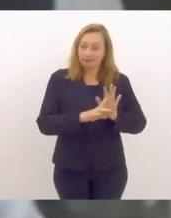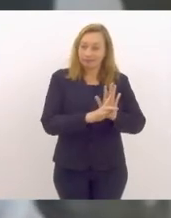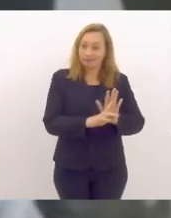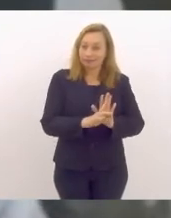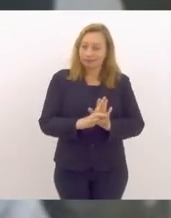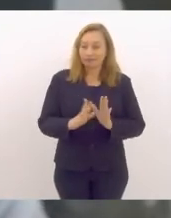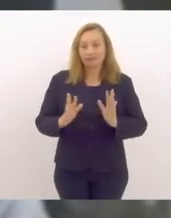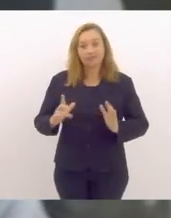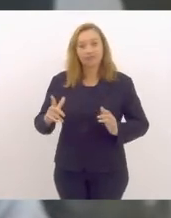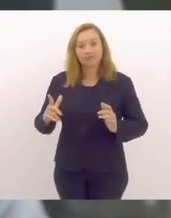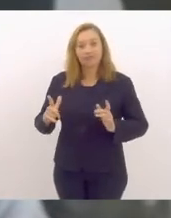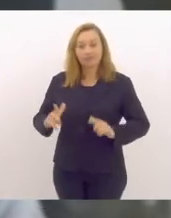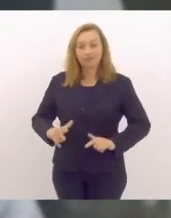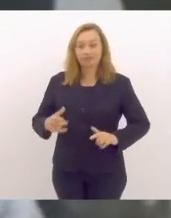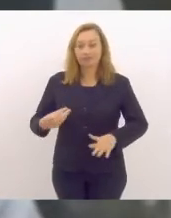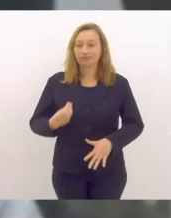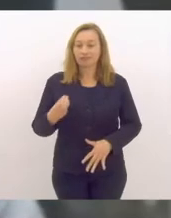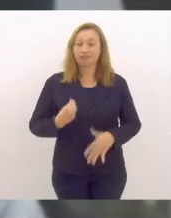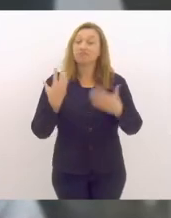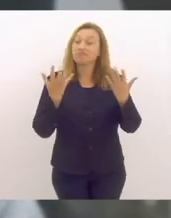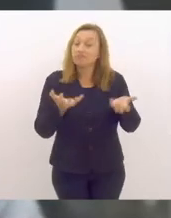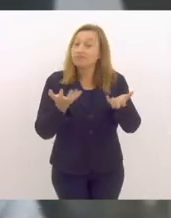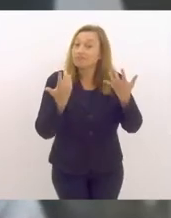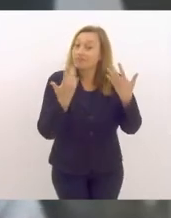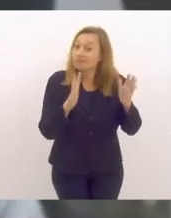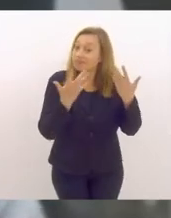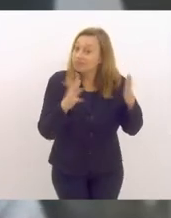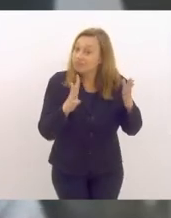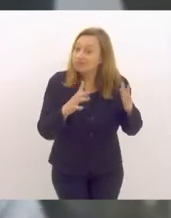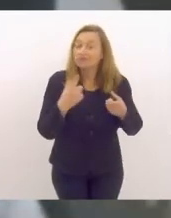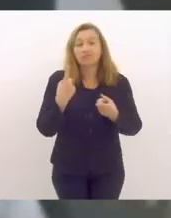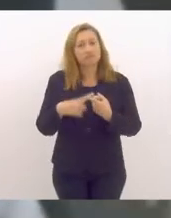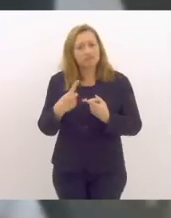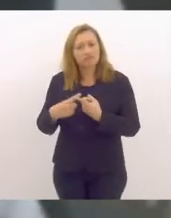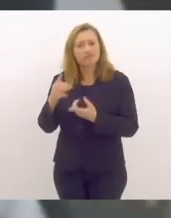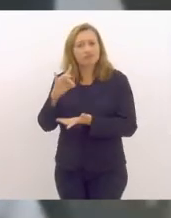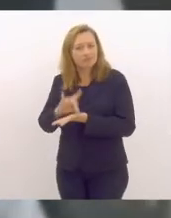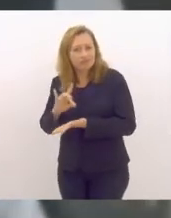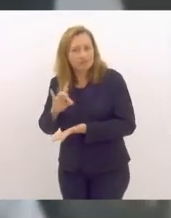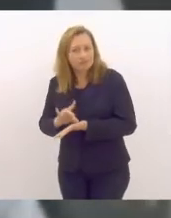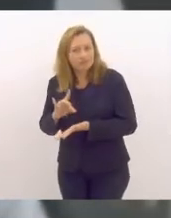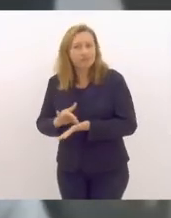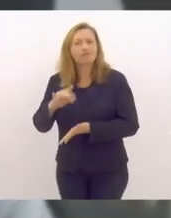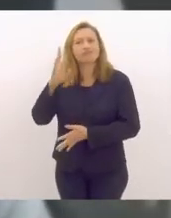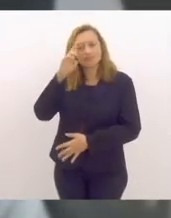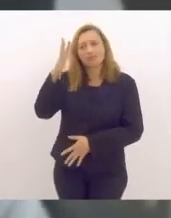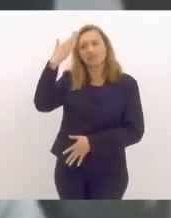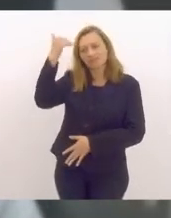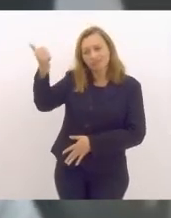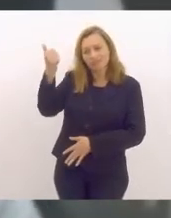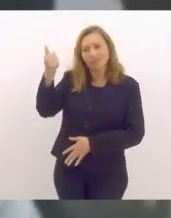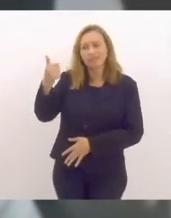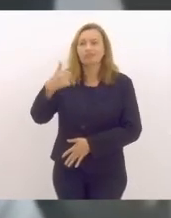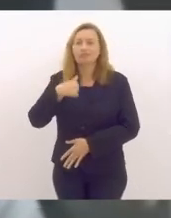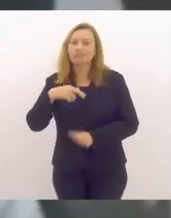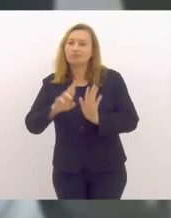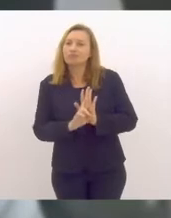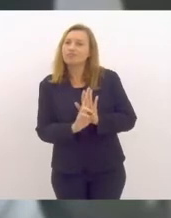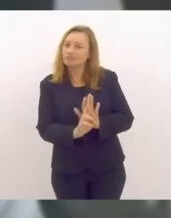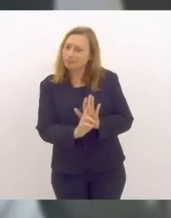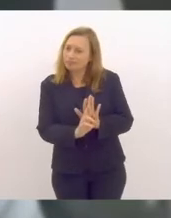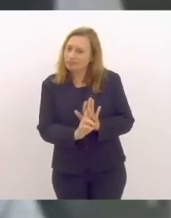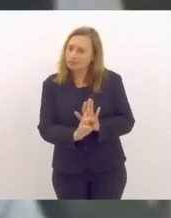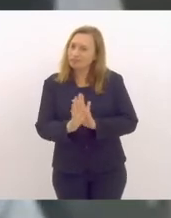Senhor presidente, eu quero parabenizá-lo, porque, na verdade, Vossa Excelência sabe que represento na